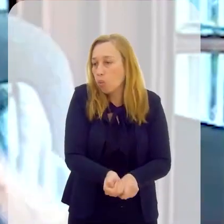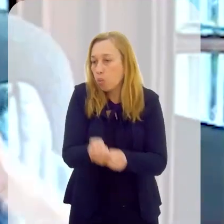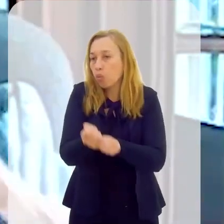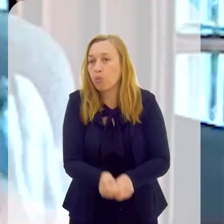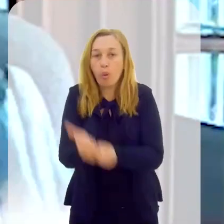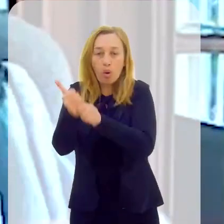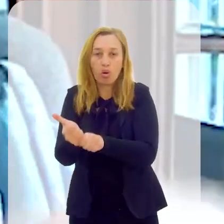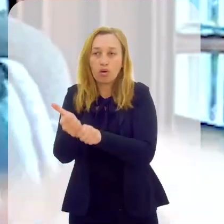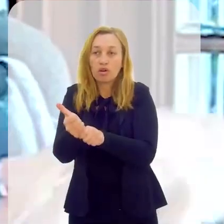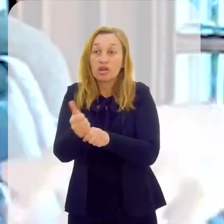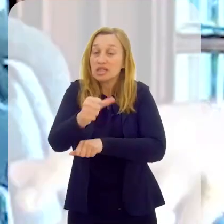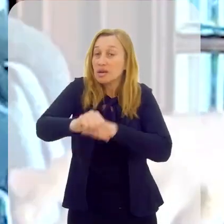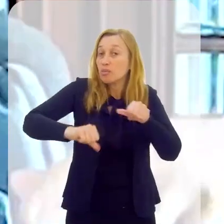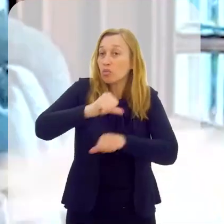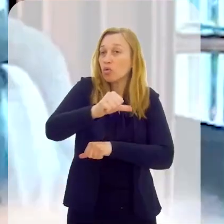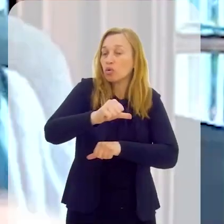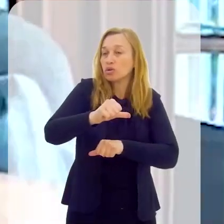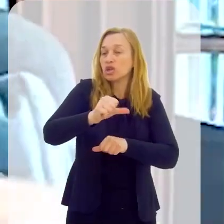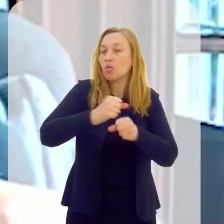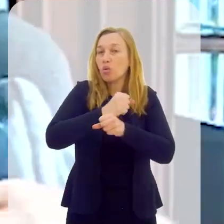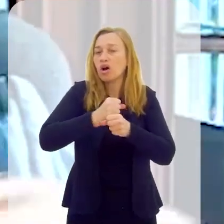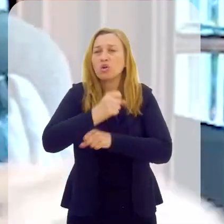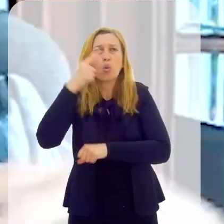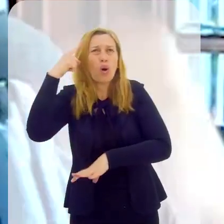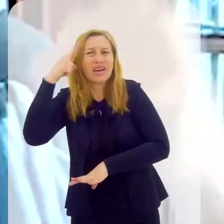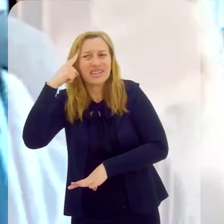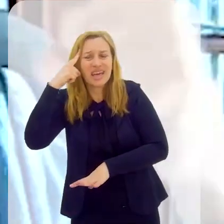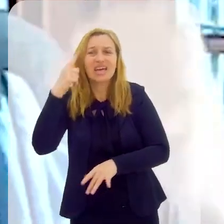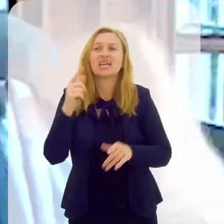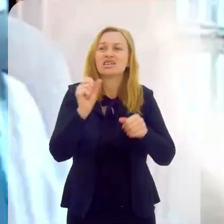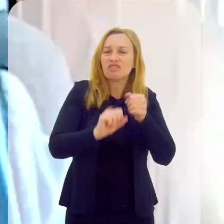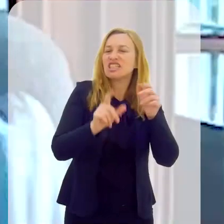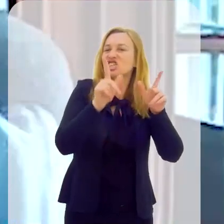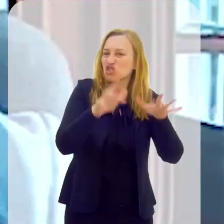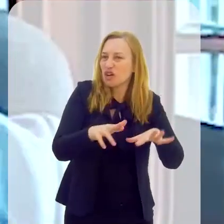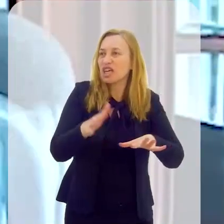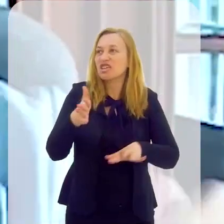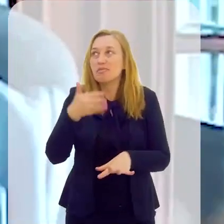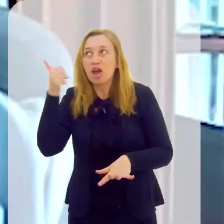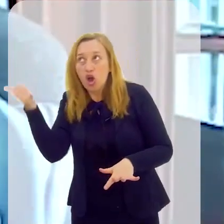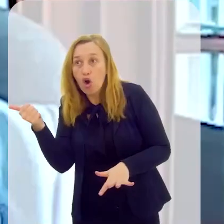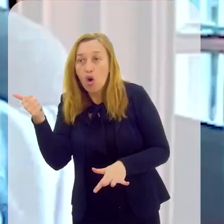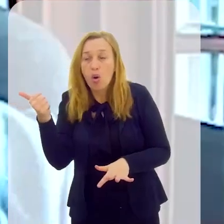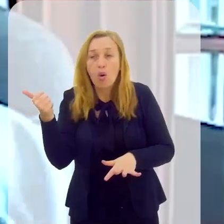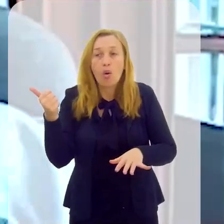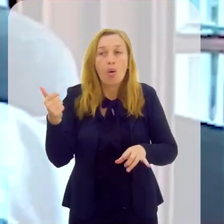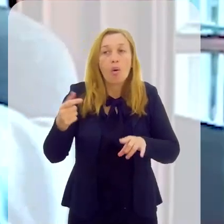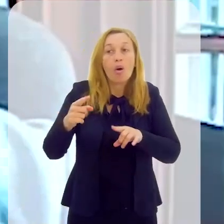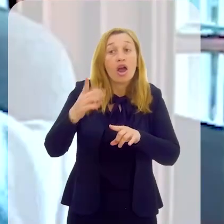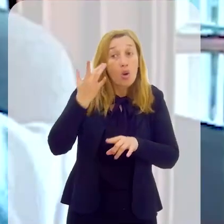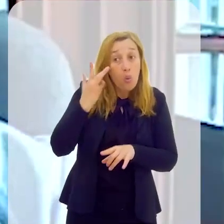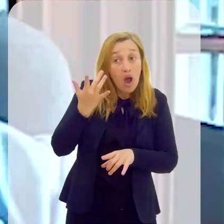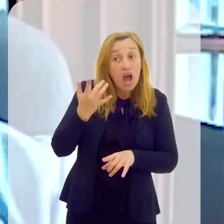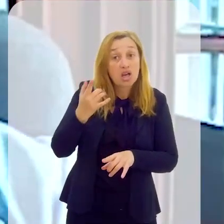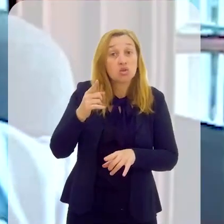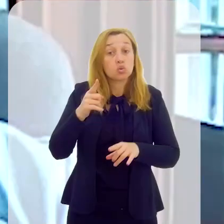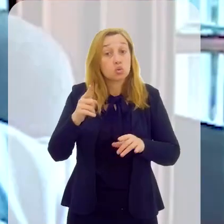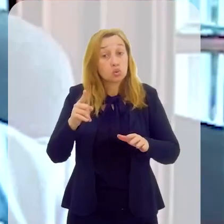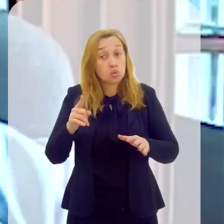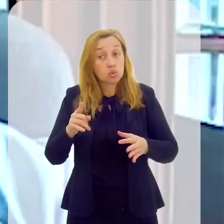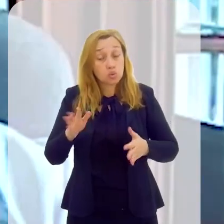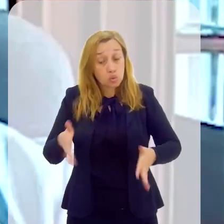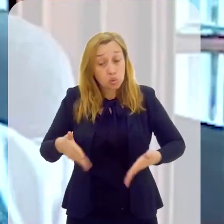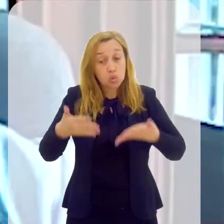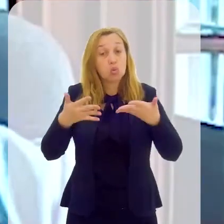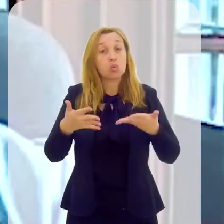ano novo, né? Você sempre vira o ano novo com aquela ideia de fazer diferente, de fazer melhor. E eu acho